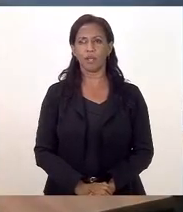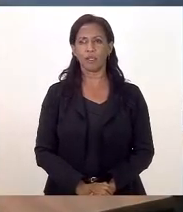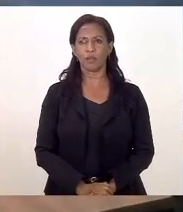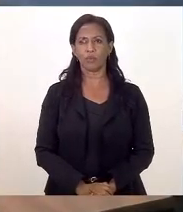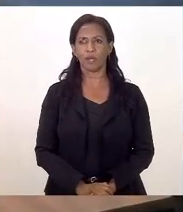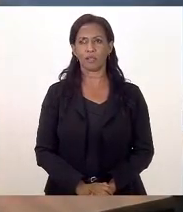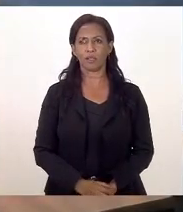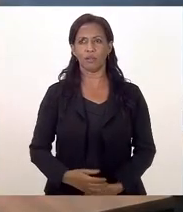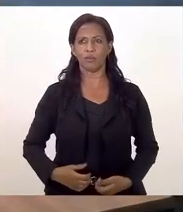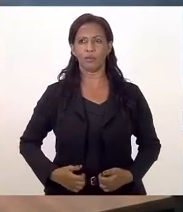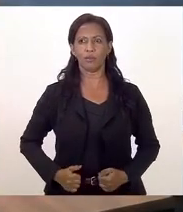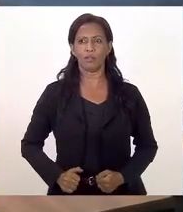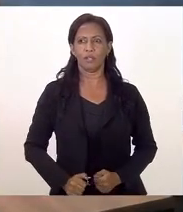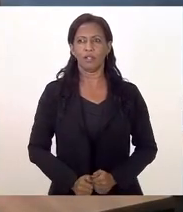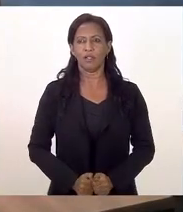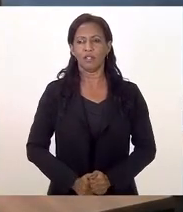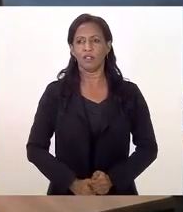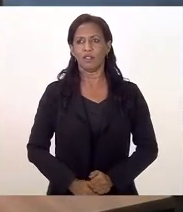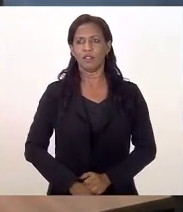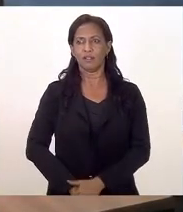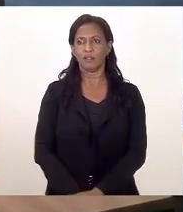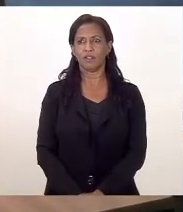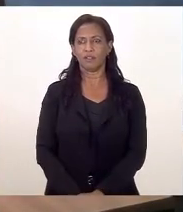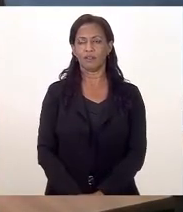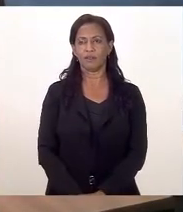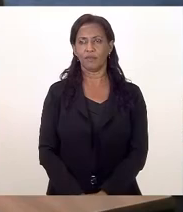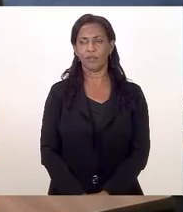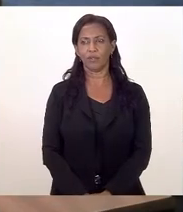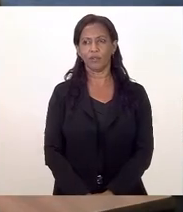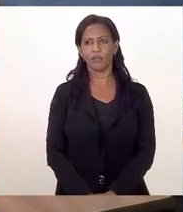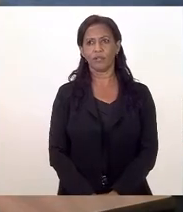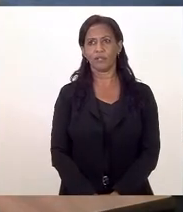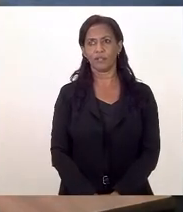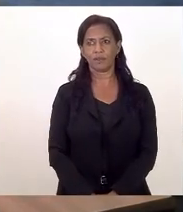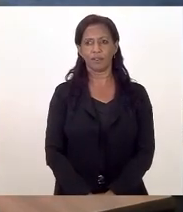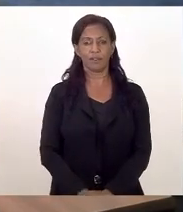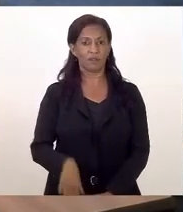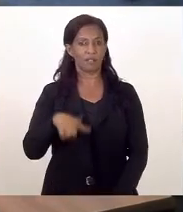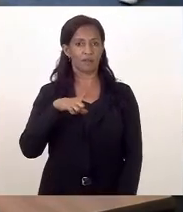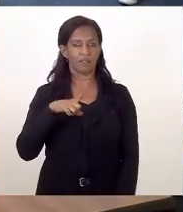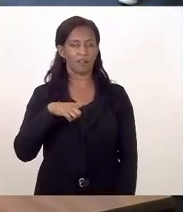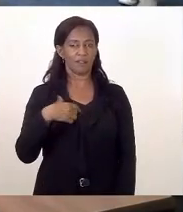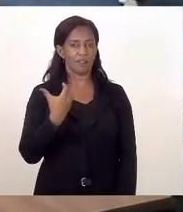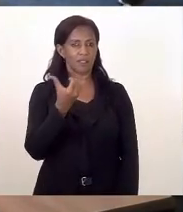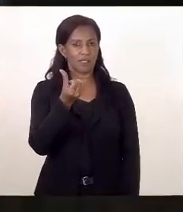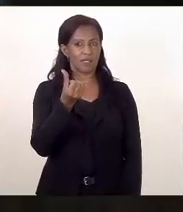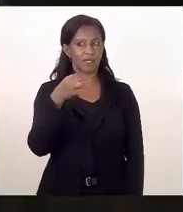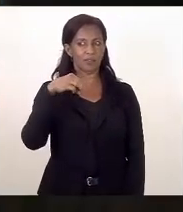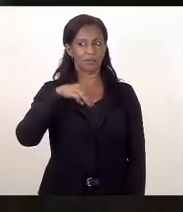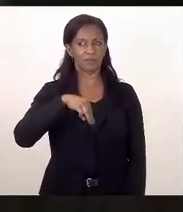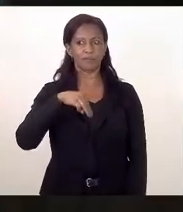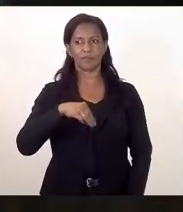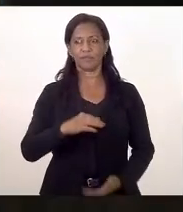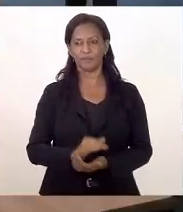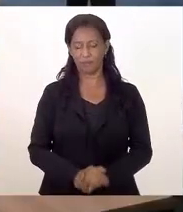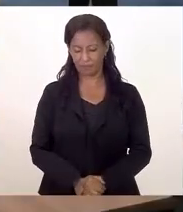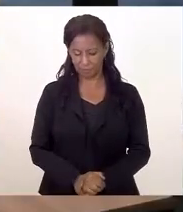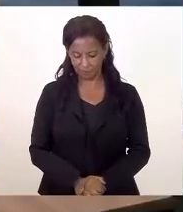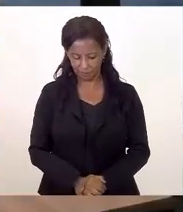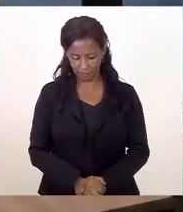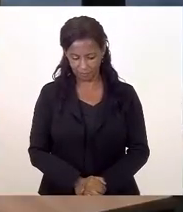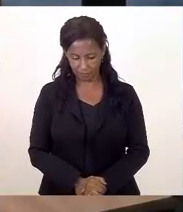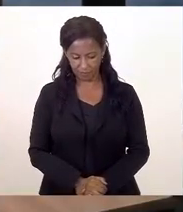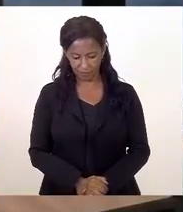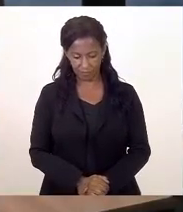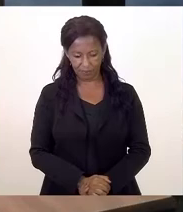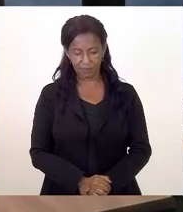Obrigada, deputada. Próximo orador escrito é a nova deputada Renata Souza. A V. Exª dispõe de seis minutos. Obrigada, deputada.